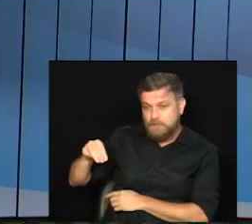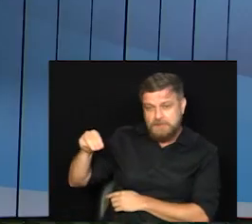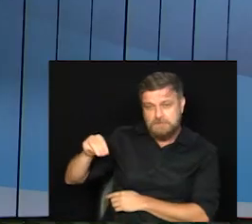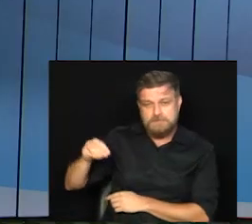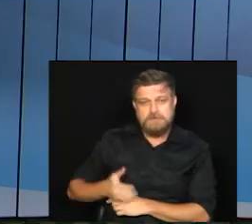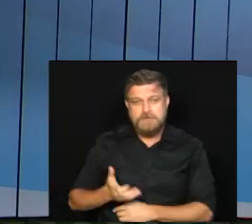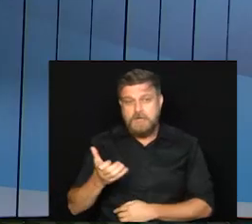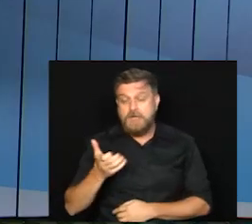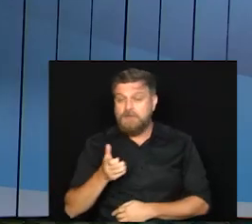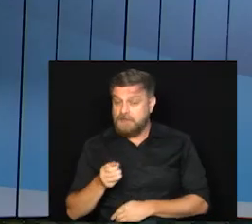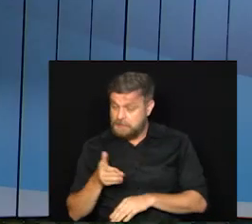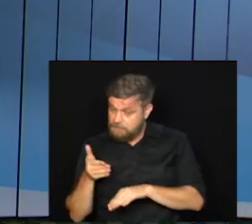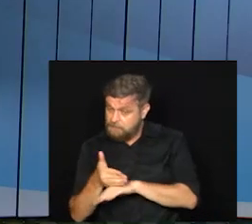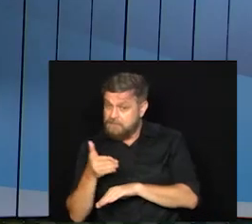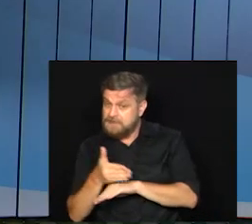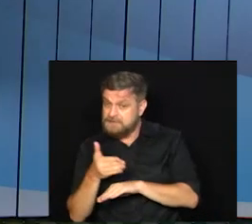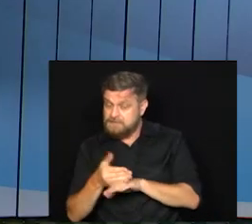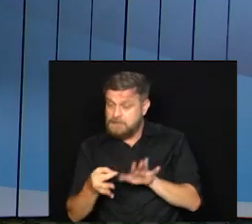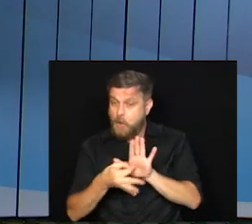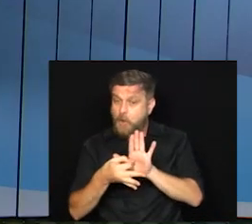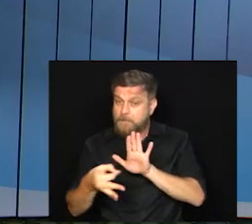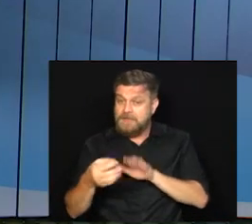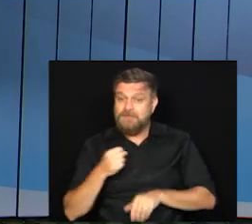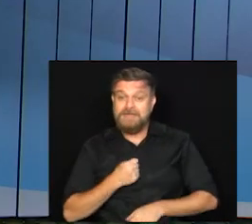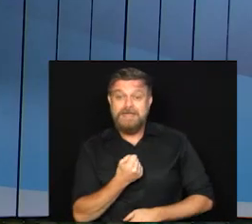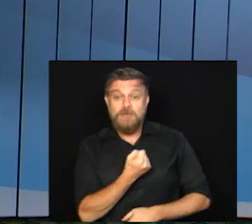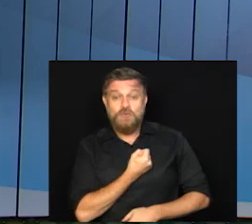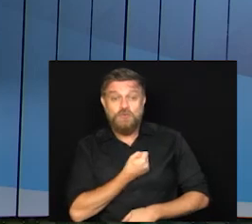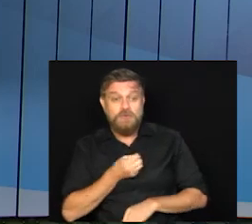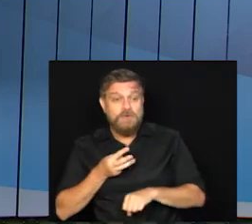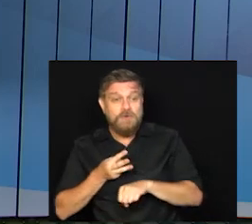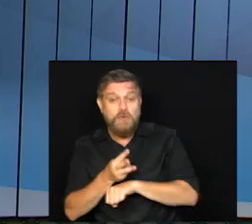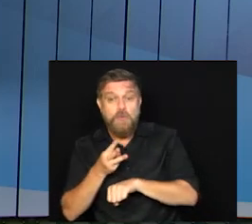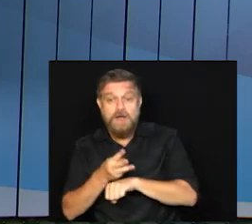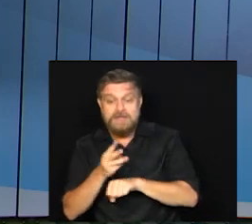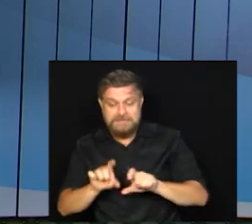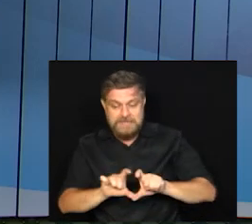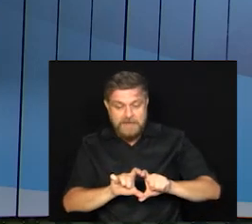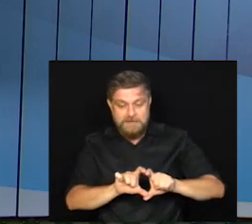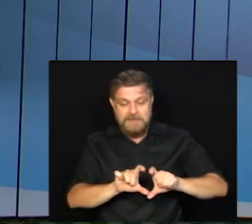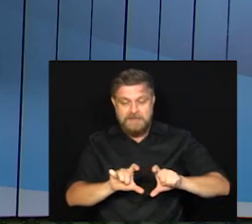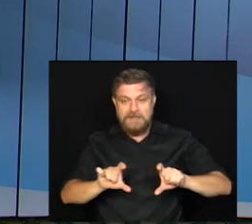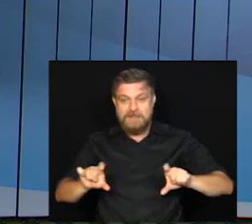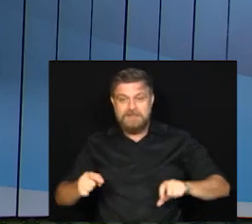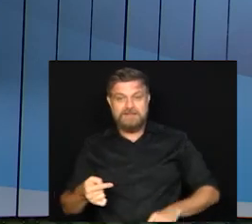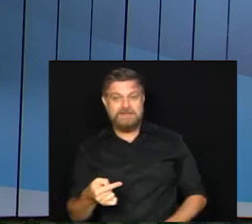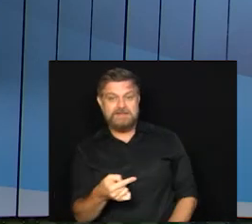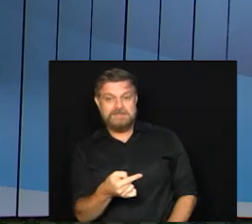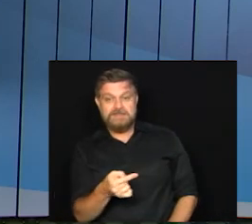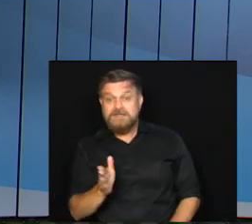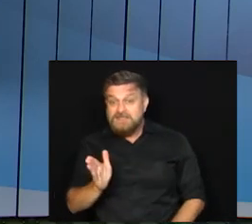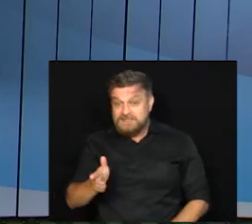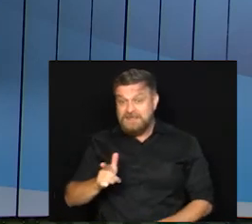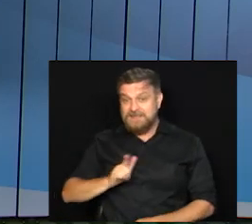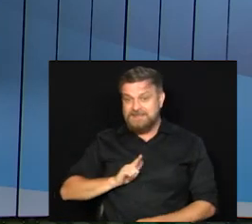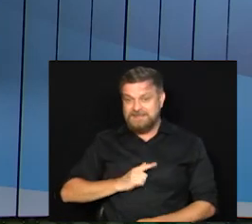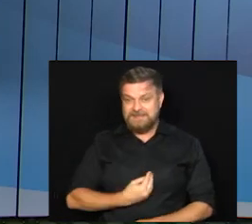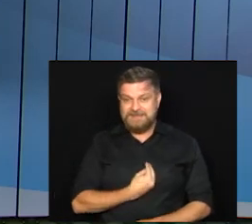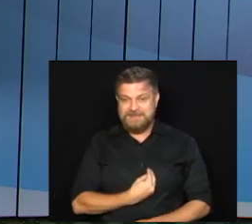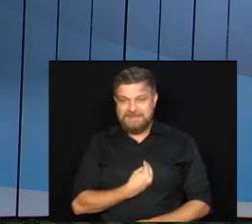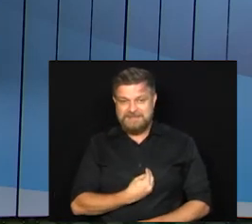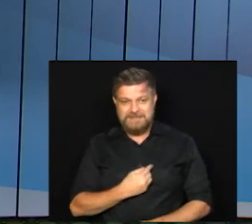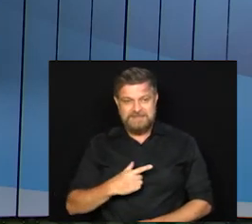eu quero a sua participação através do número do nosso WhatsApp, que já está aqui embaixo da sua tela. 19 é o nosso